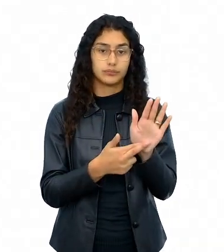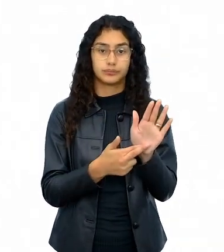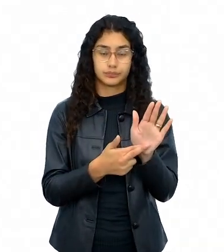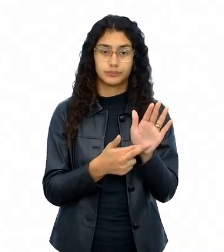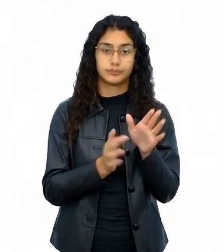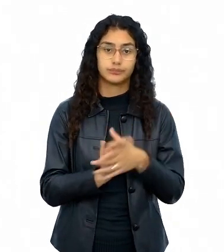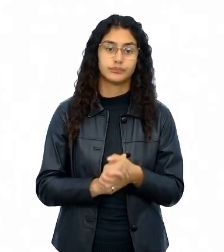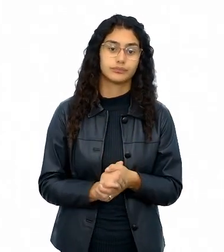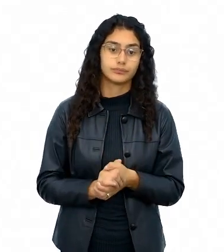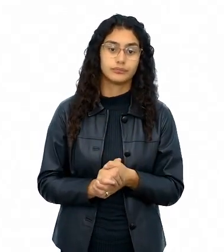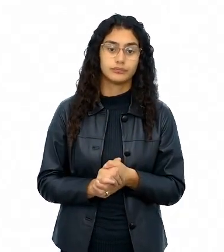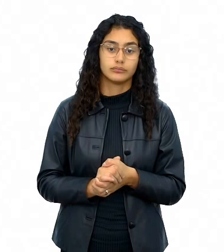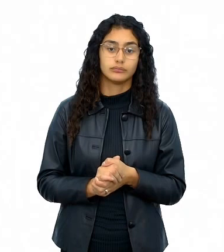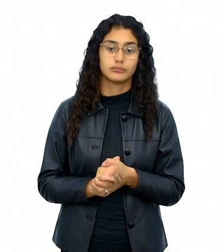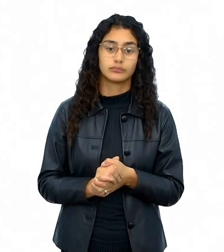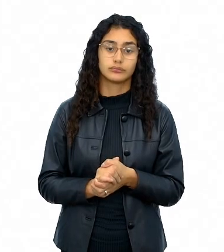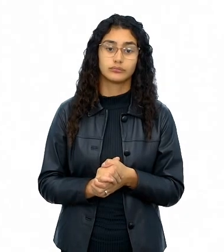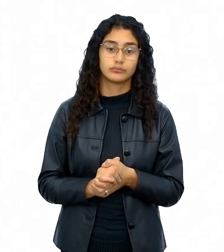função.